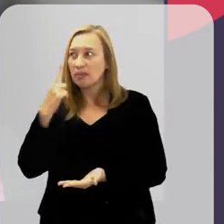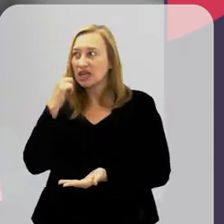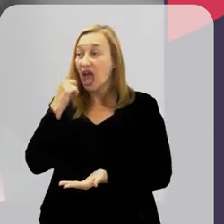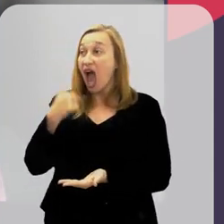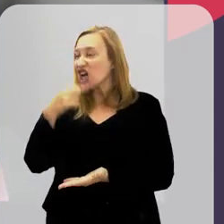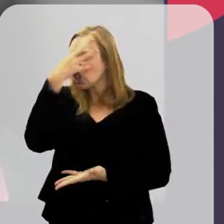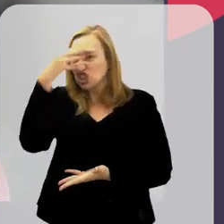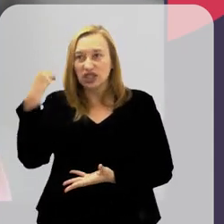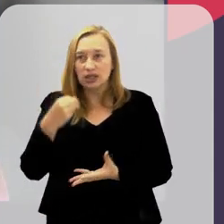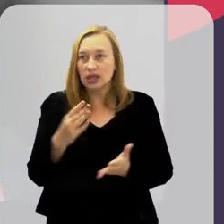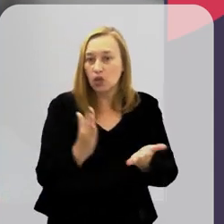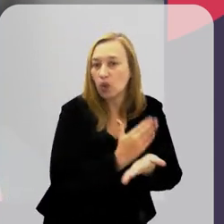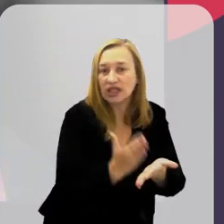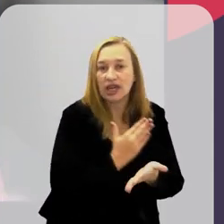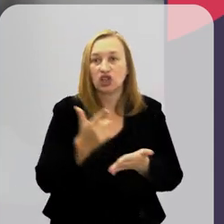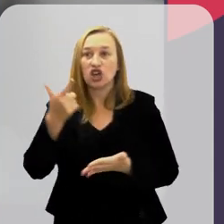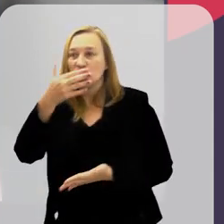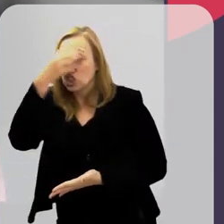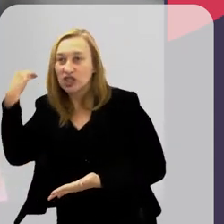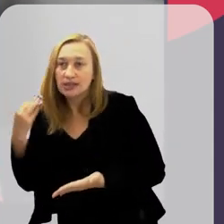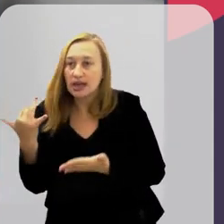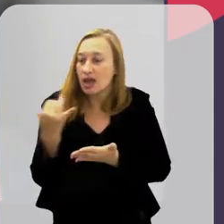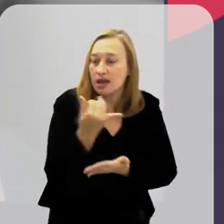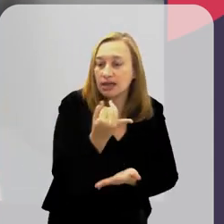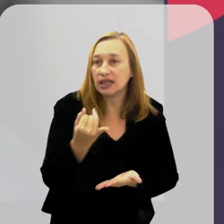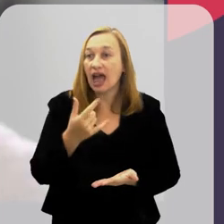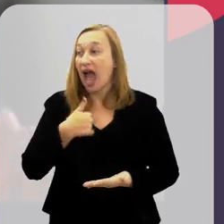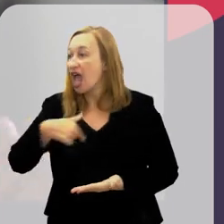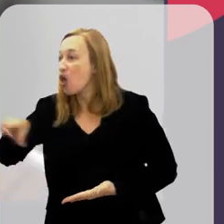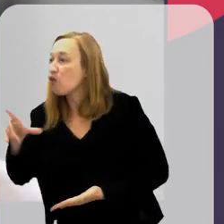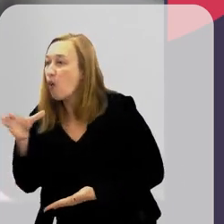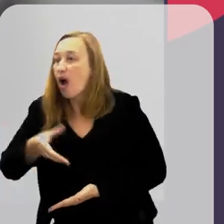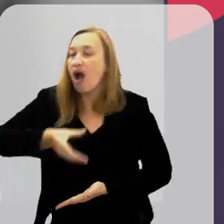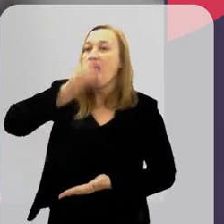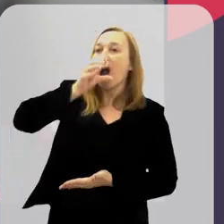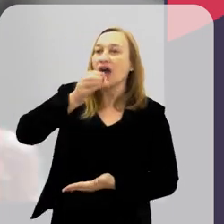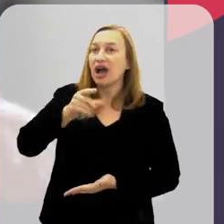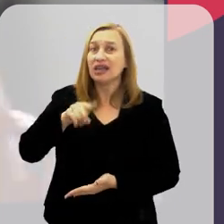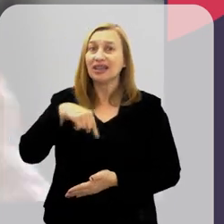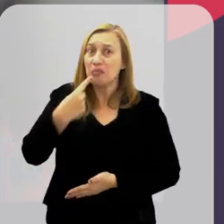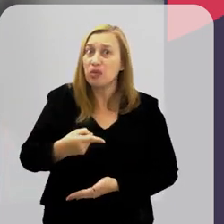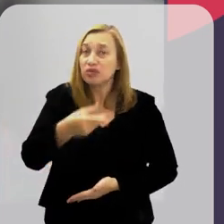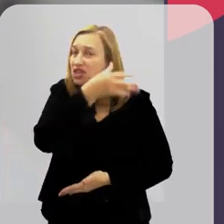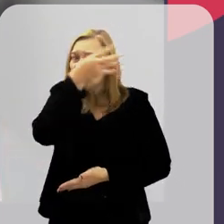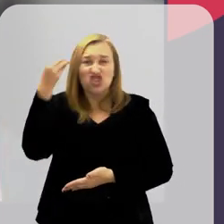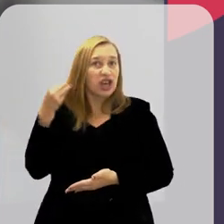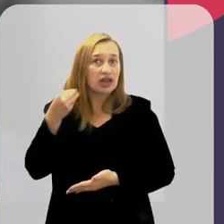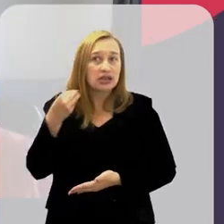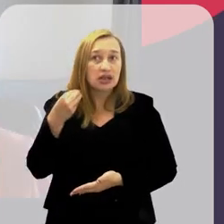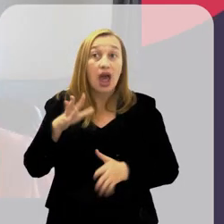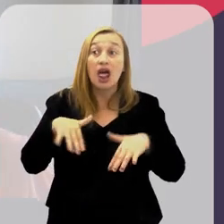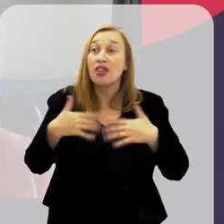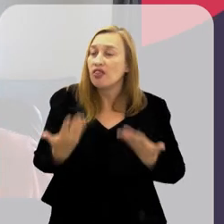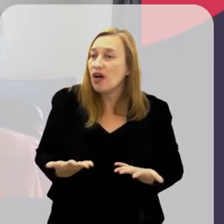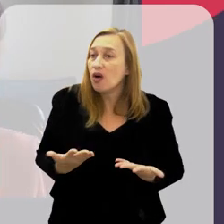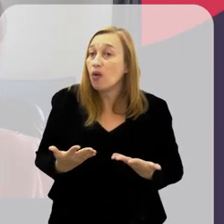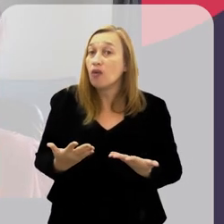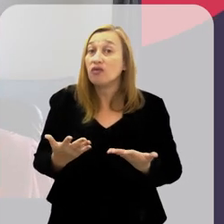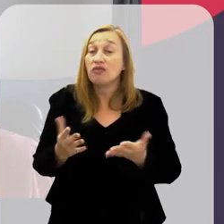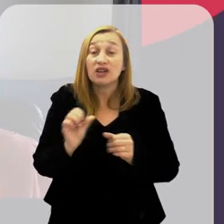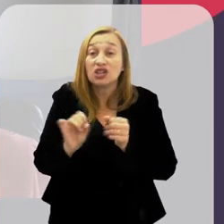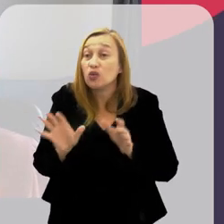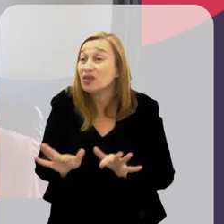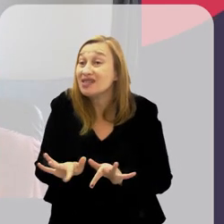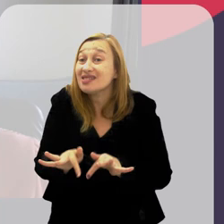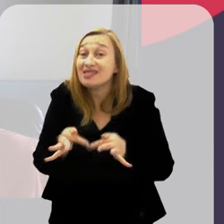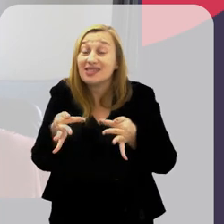a pouco você pensa, ah, esqueci meu caderno, esqueci minha caneta, ah, vou pegar uma água. E nisso você se dispersa. Então, desde coisas